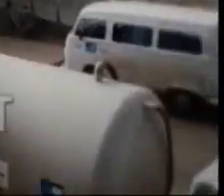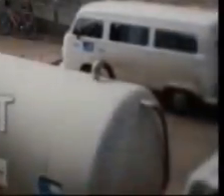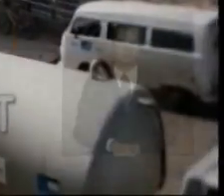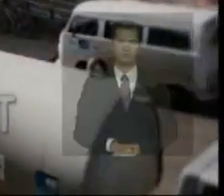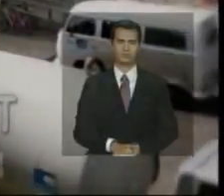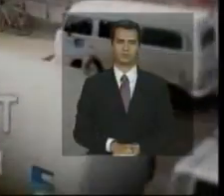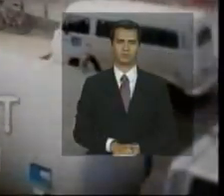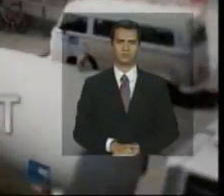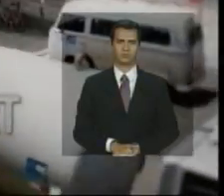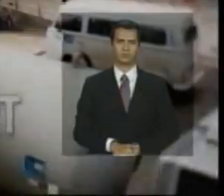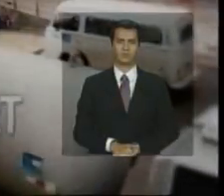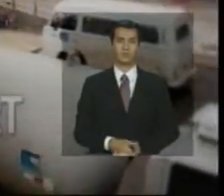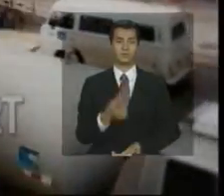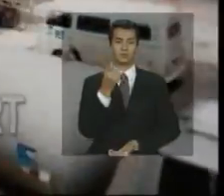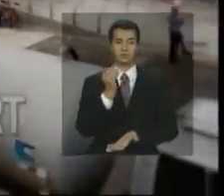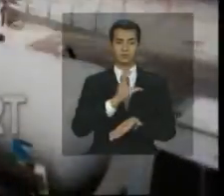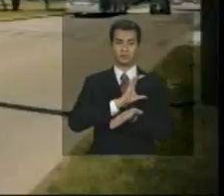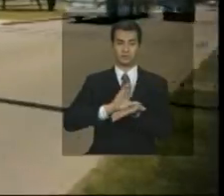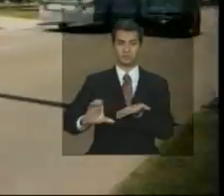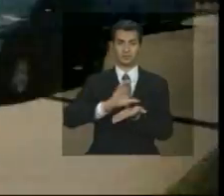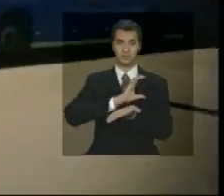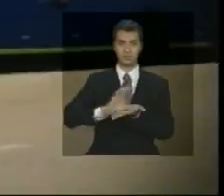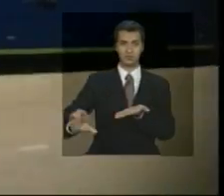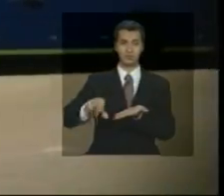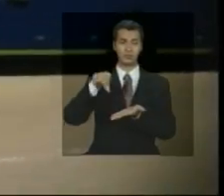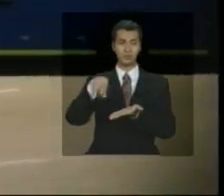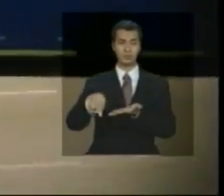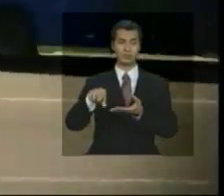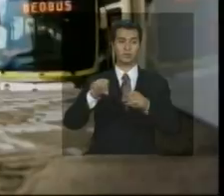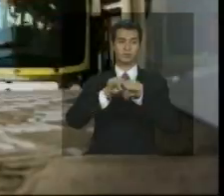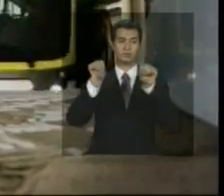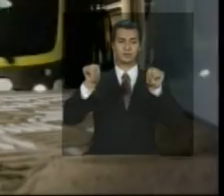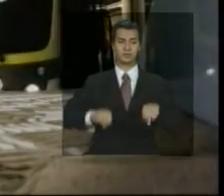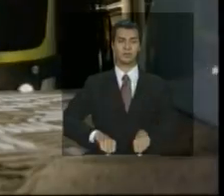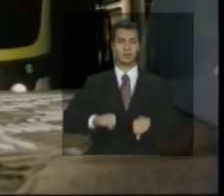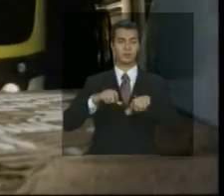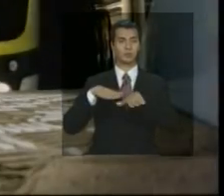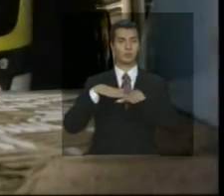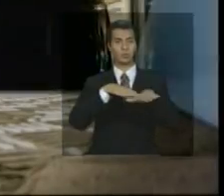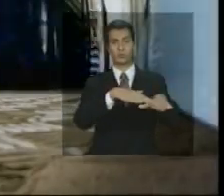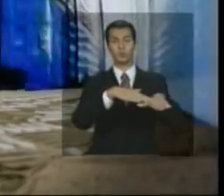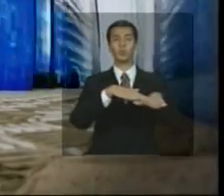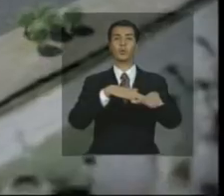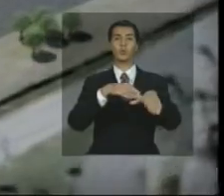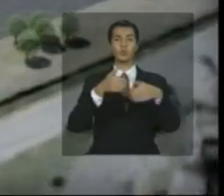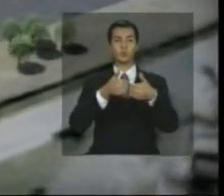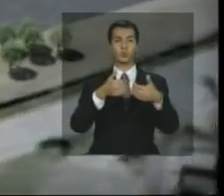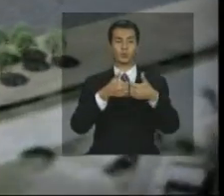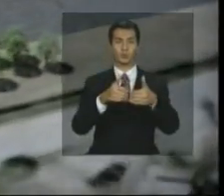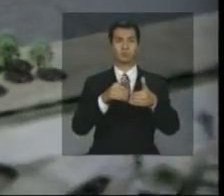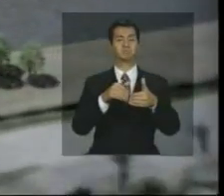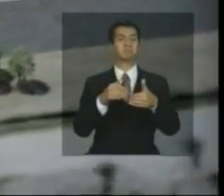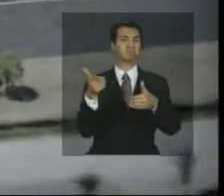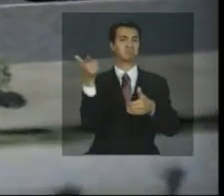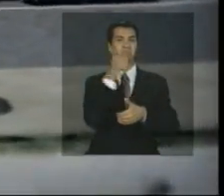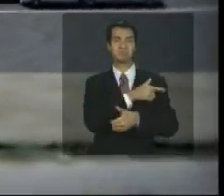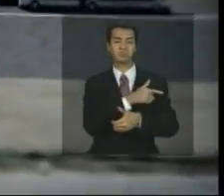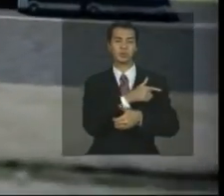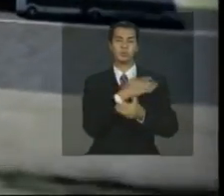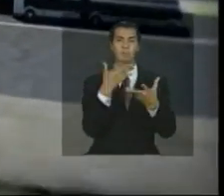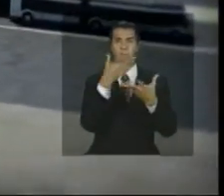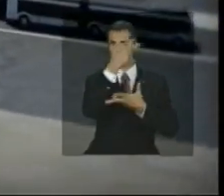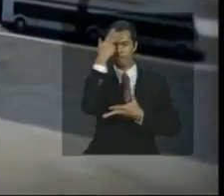Você está investindo no sistema viário, o sistema viário está vindo com o sistema de transporte coletivo e de